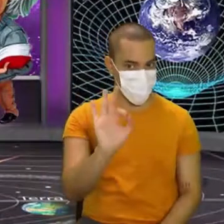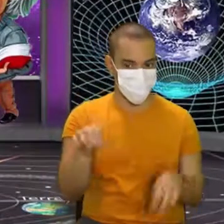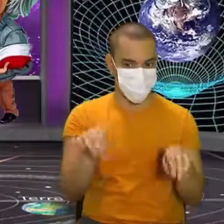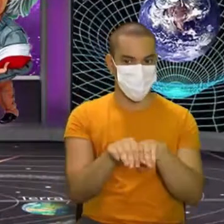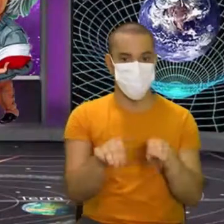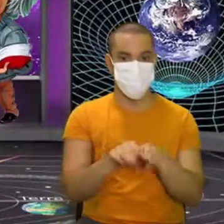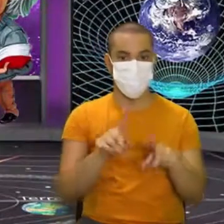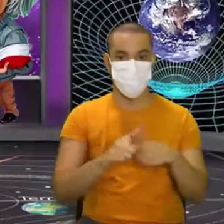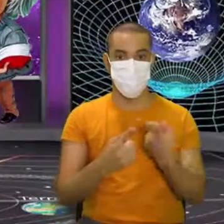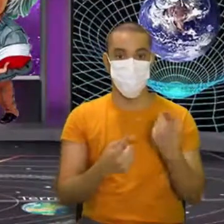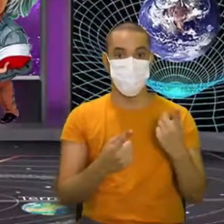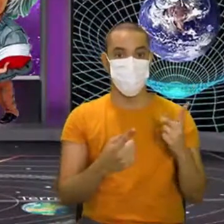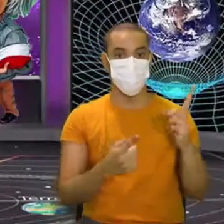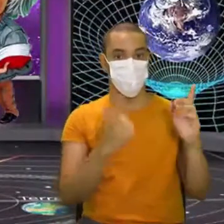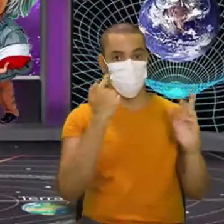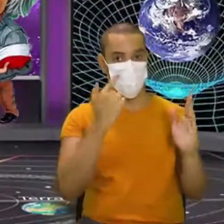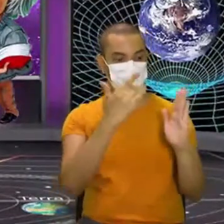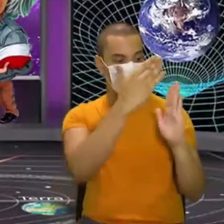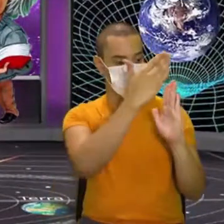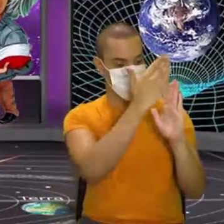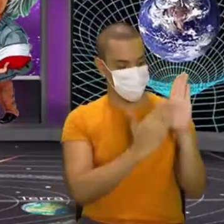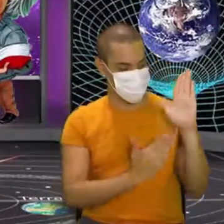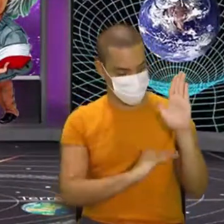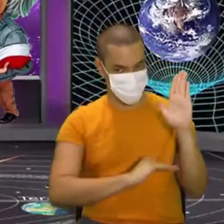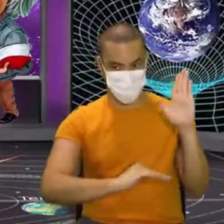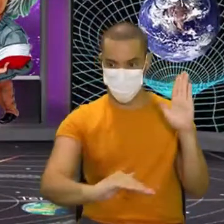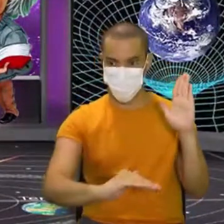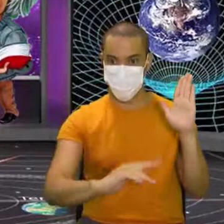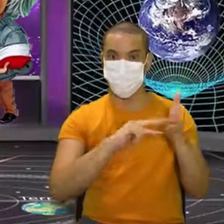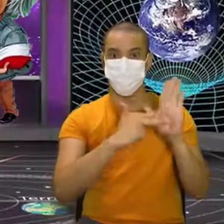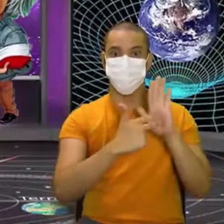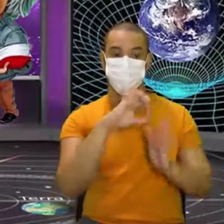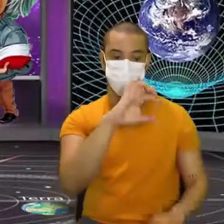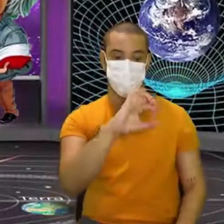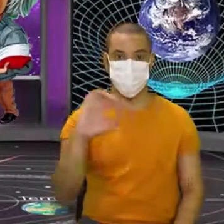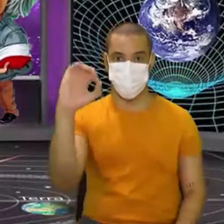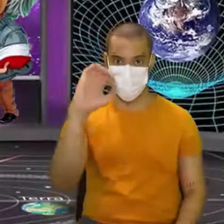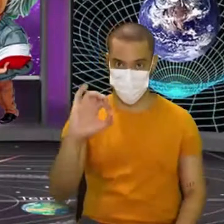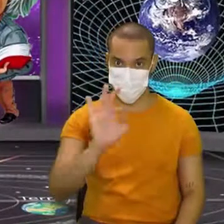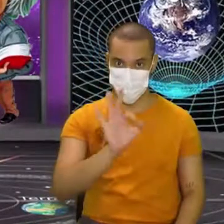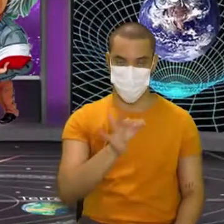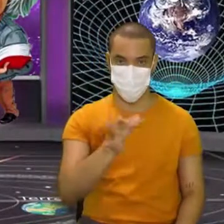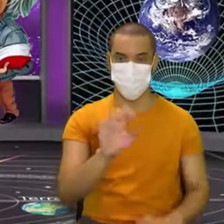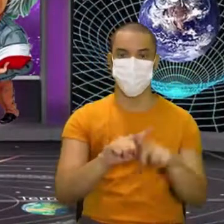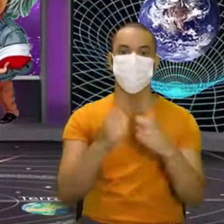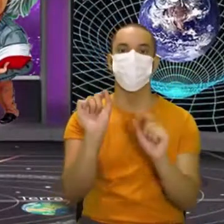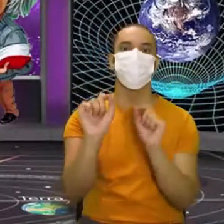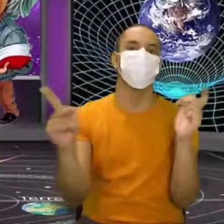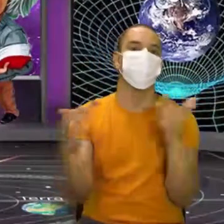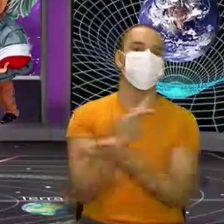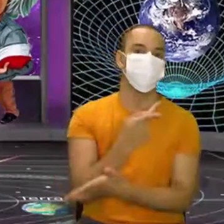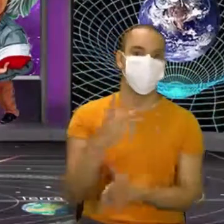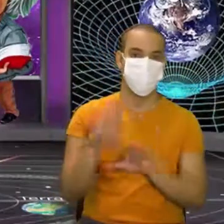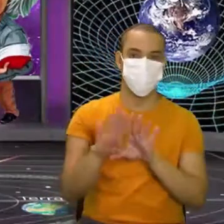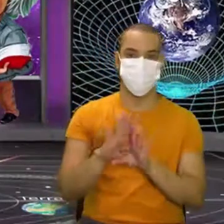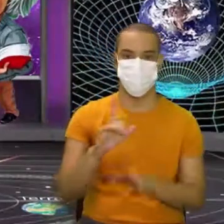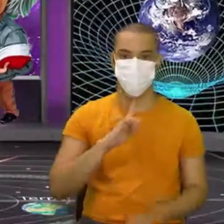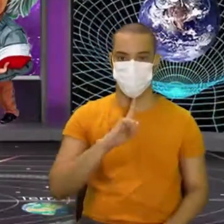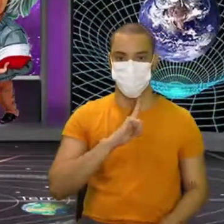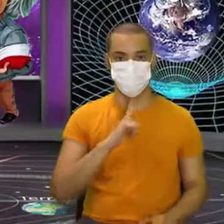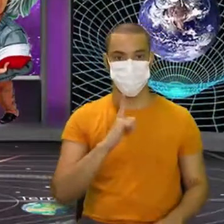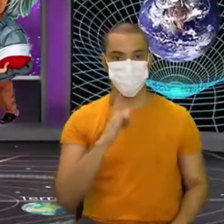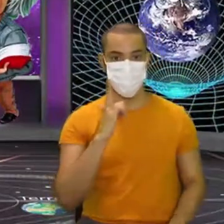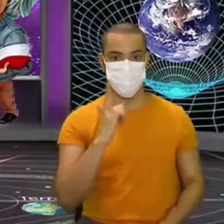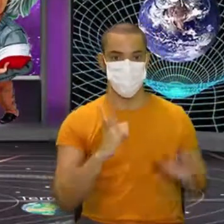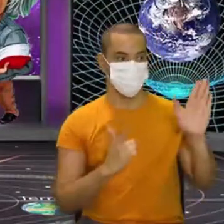quando tá aqui é a maior força possível um ângulo de 90 graus tá vendo só que aí pode acontecer o que o campo tá